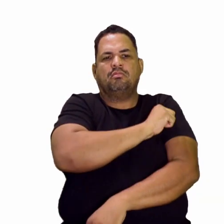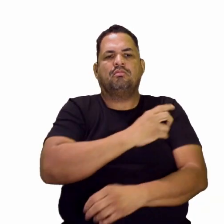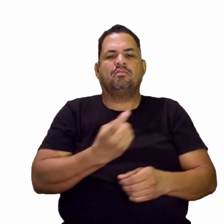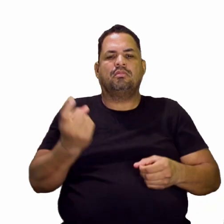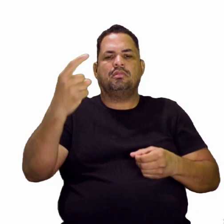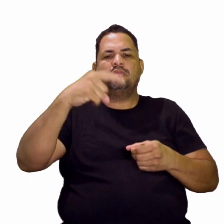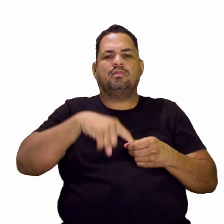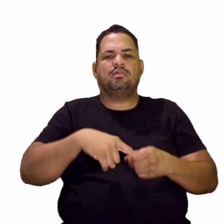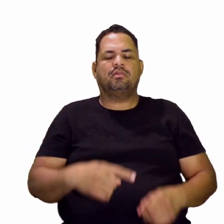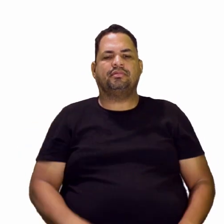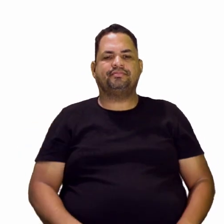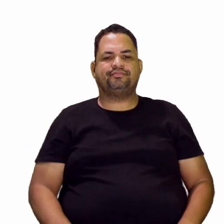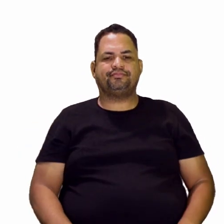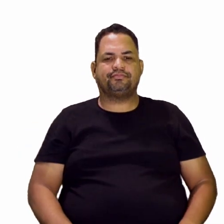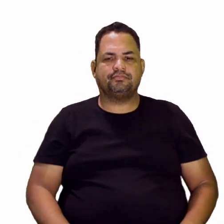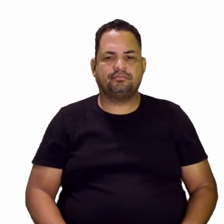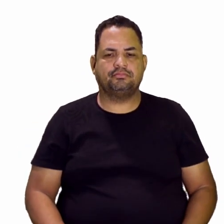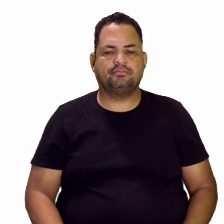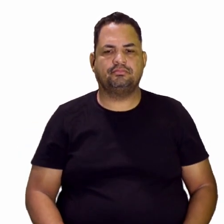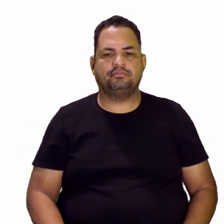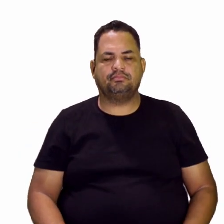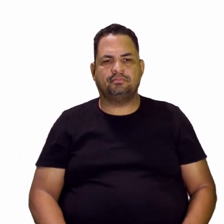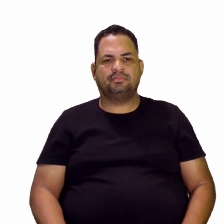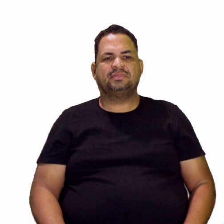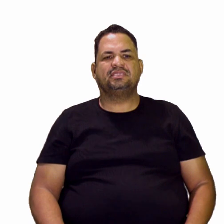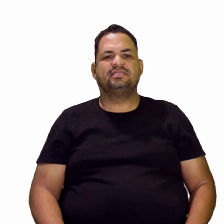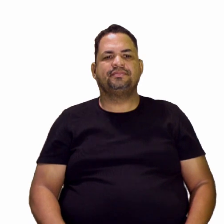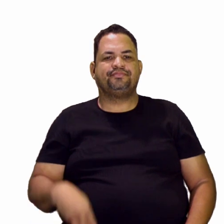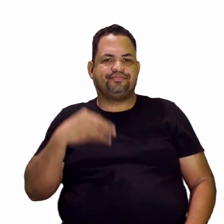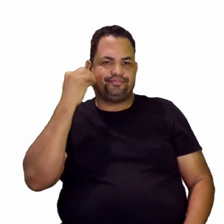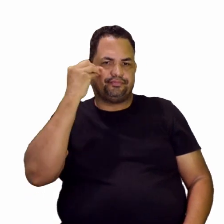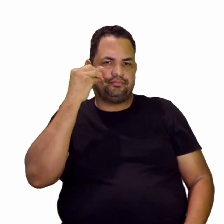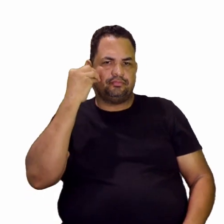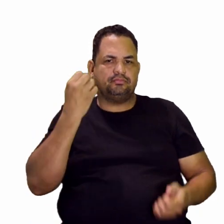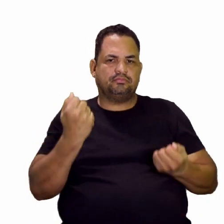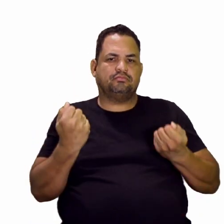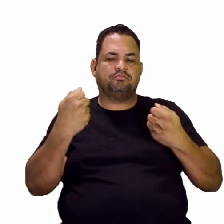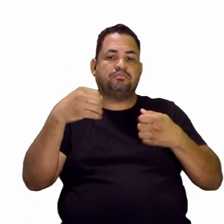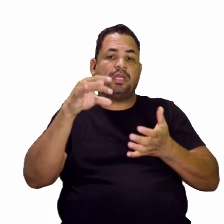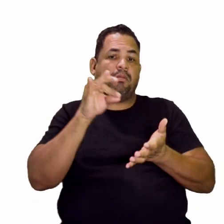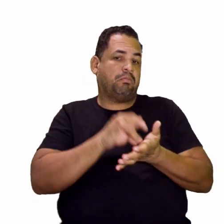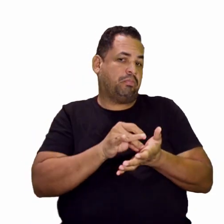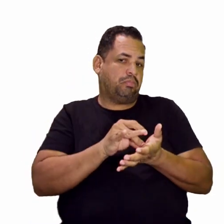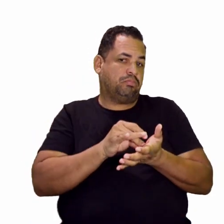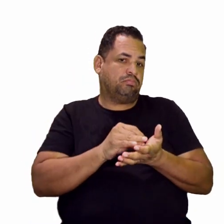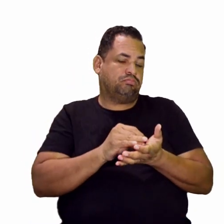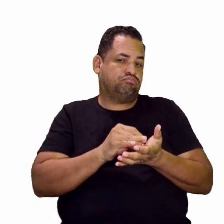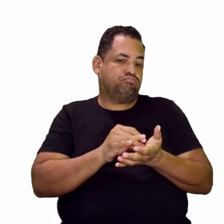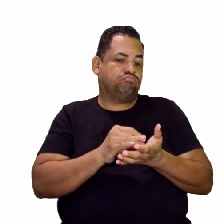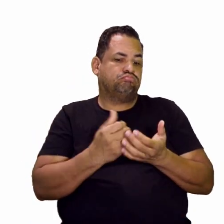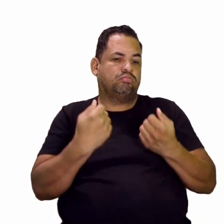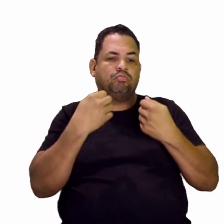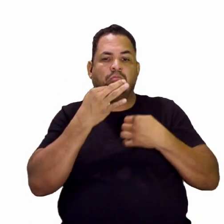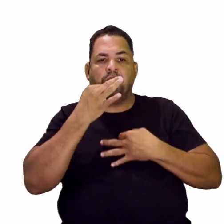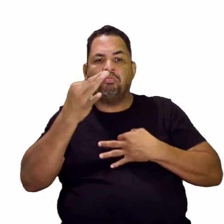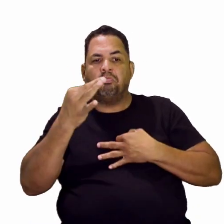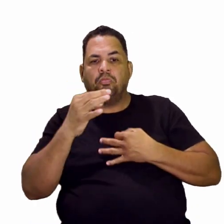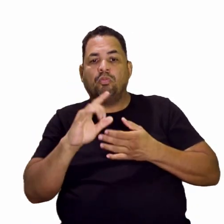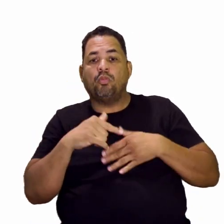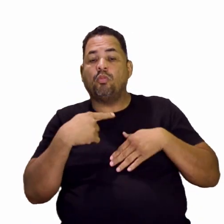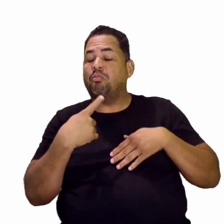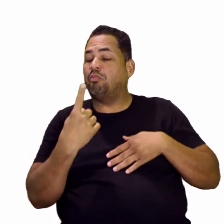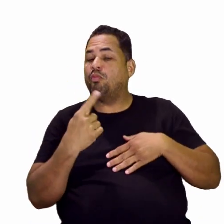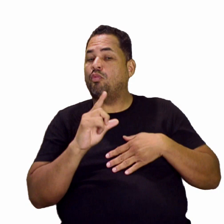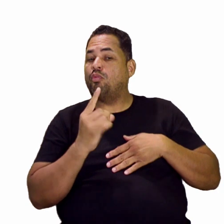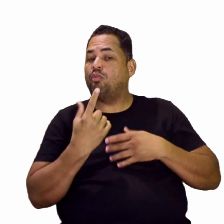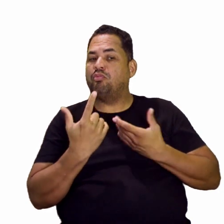voltando lá. As experiências podem confirmar a hipótese ou mostrar